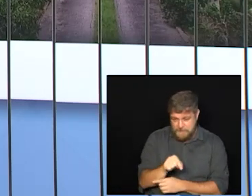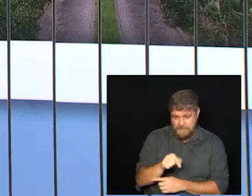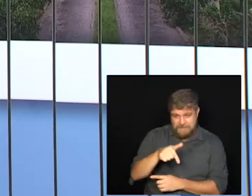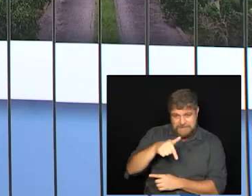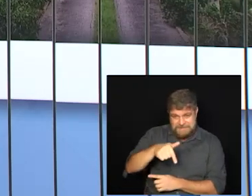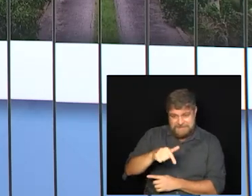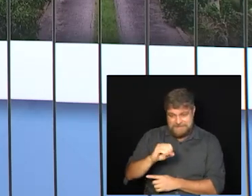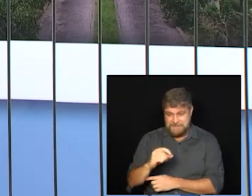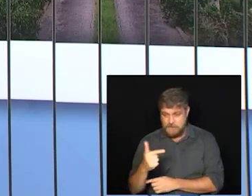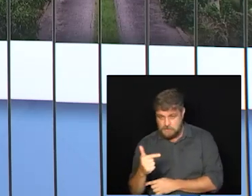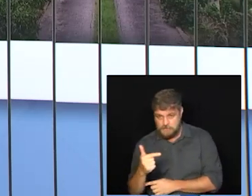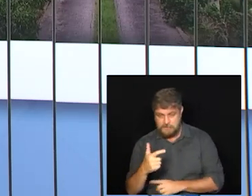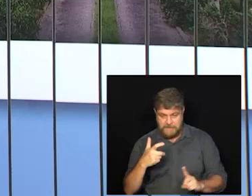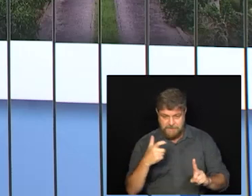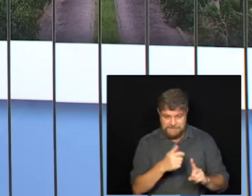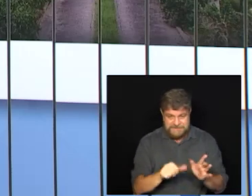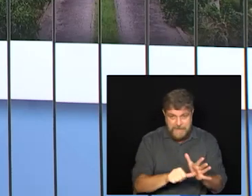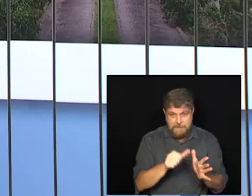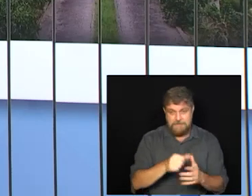81.702 vacinas na primeira dose,